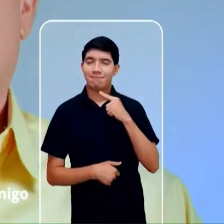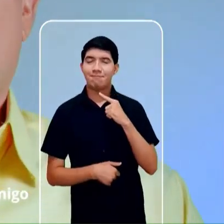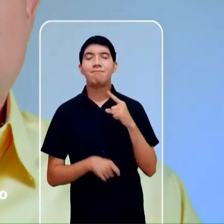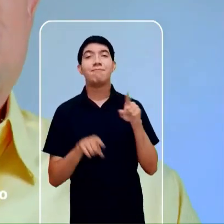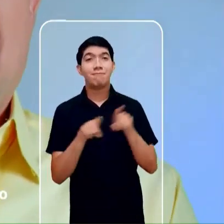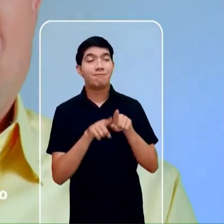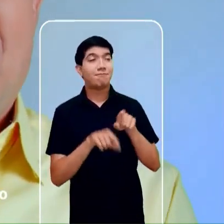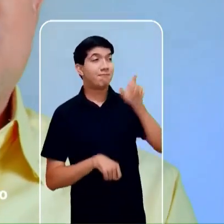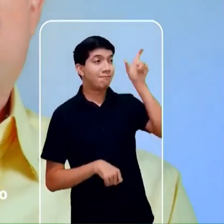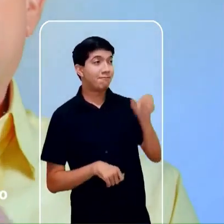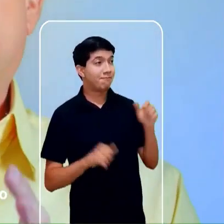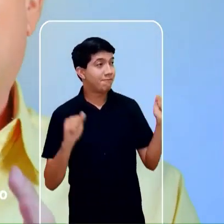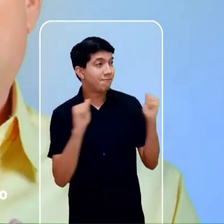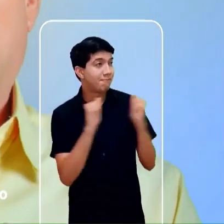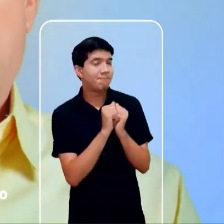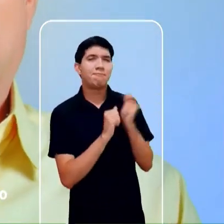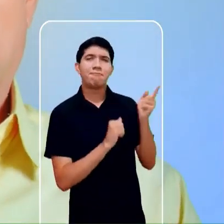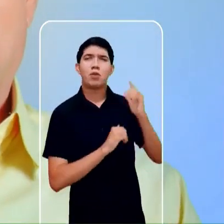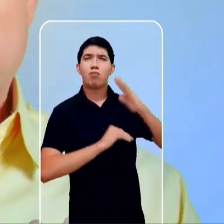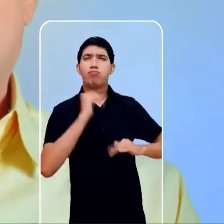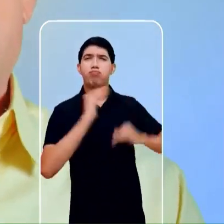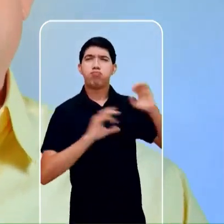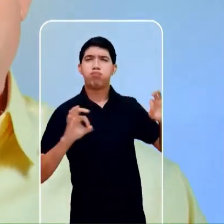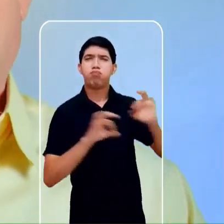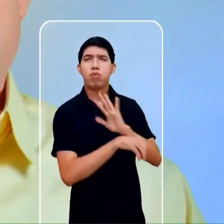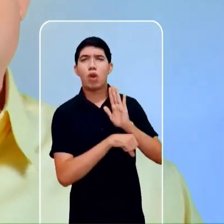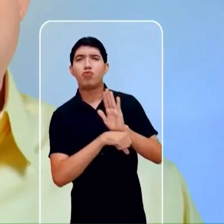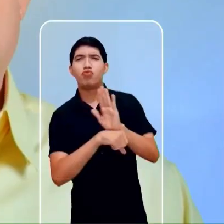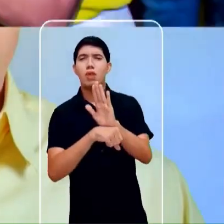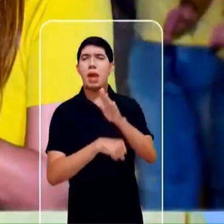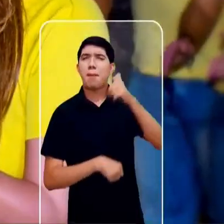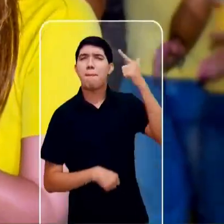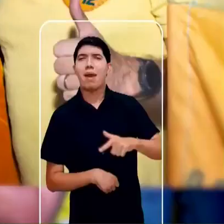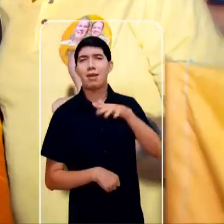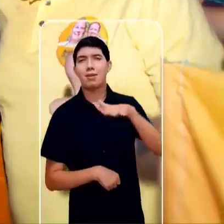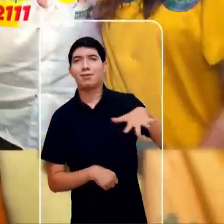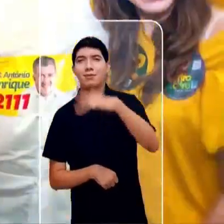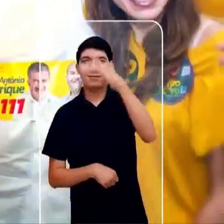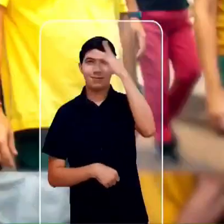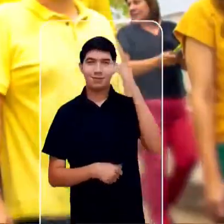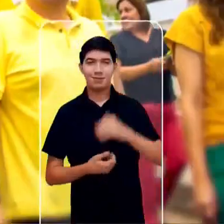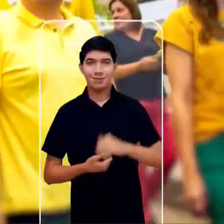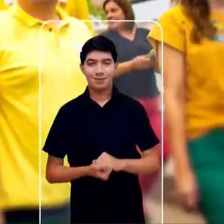isso comigo, estar ao lado de quem tem preparo para fazer mais pela nossa gente.